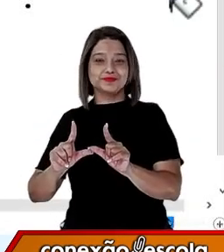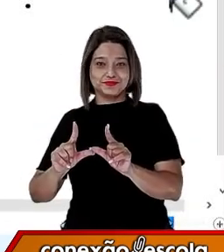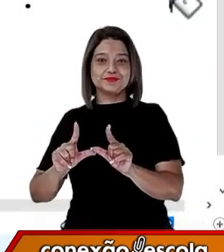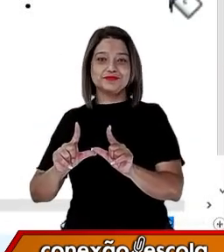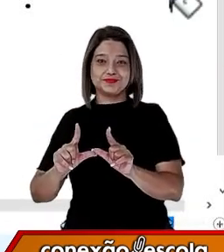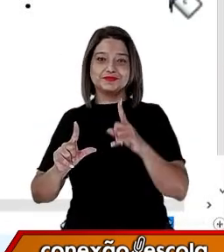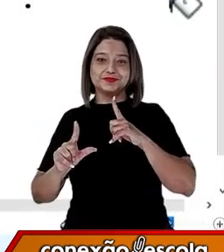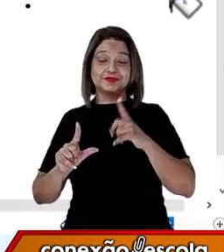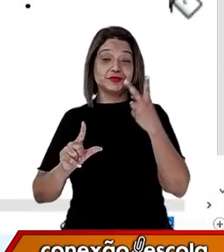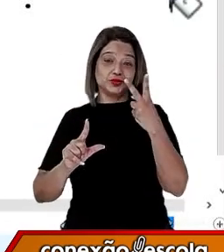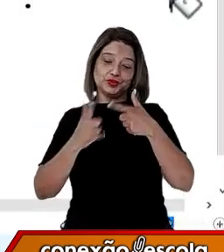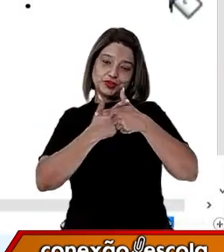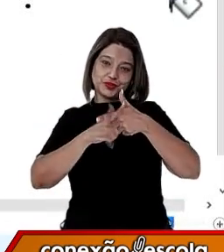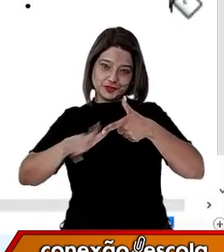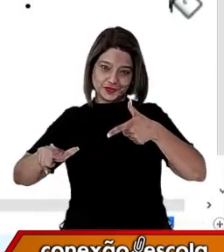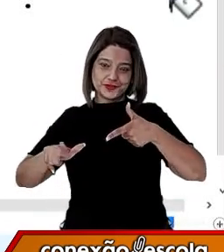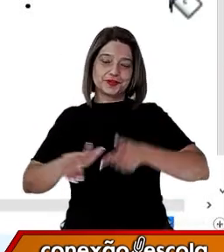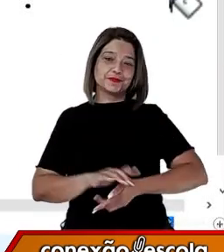em 2 vezes.